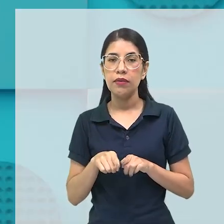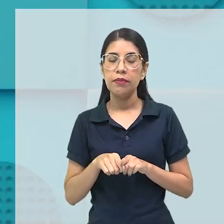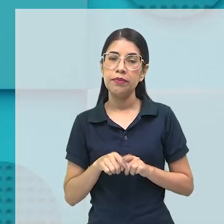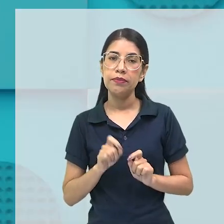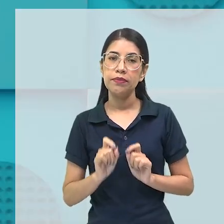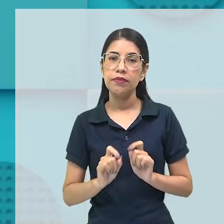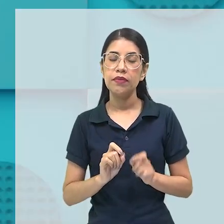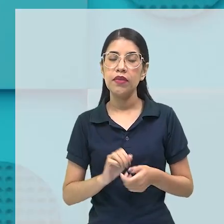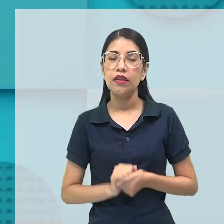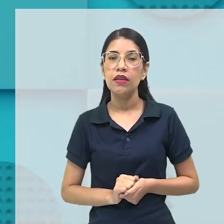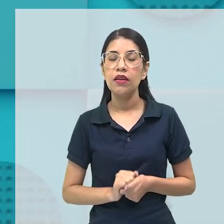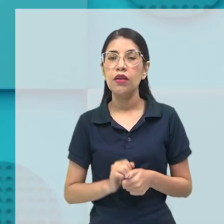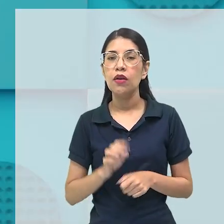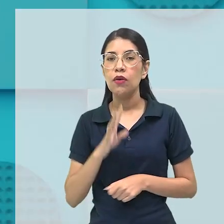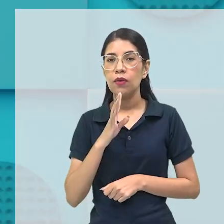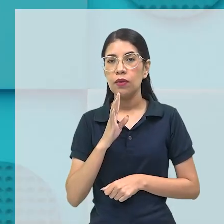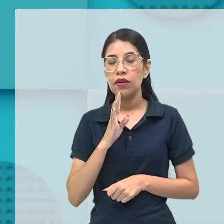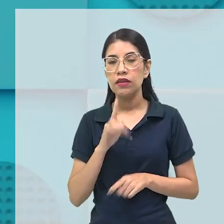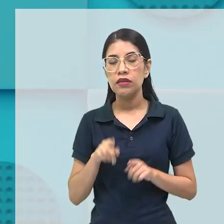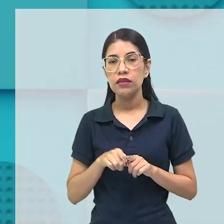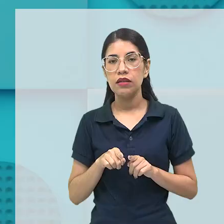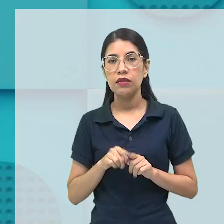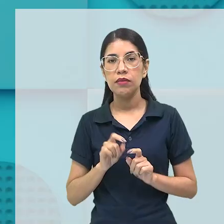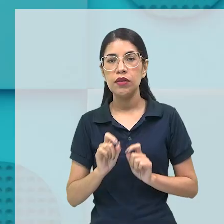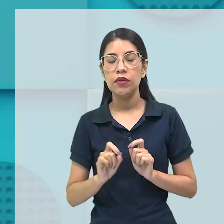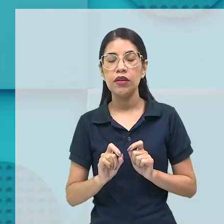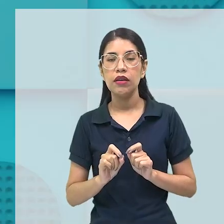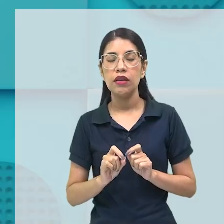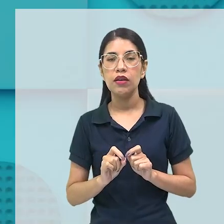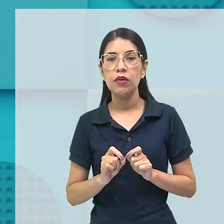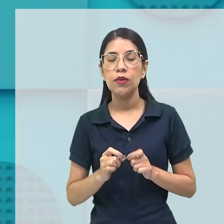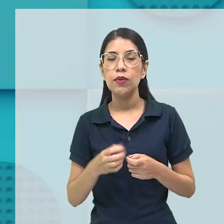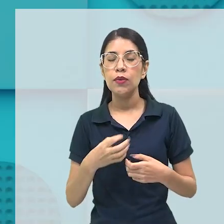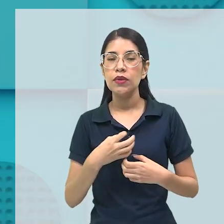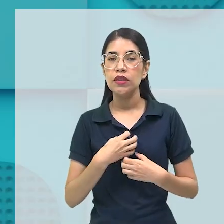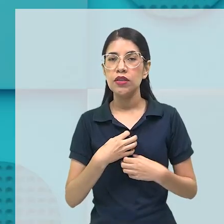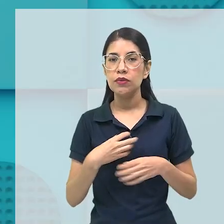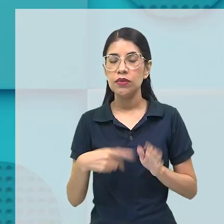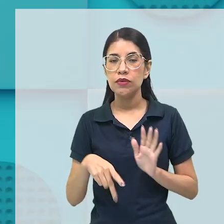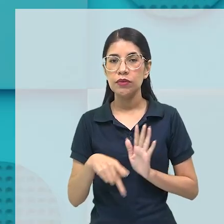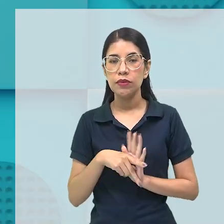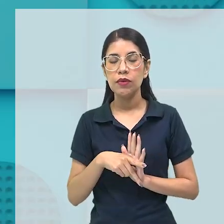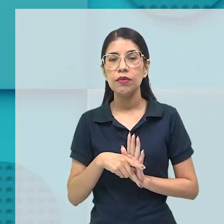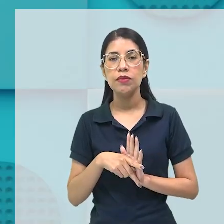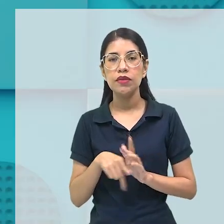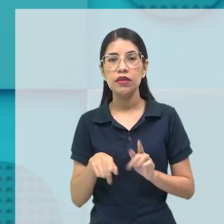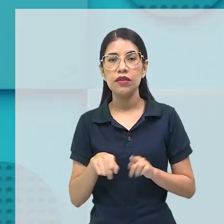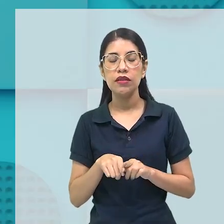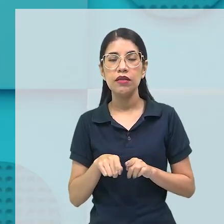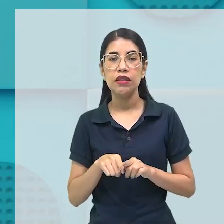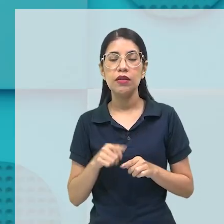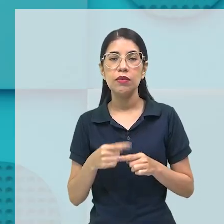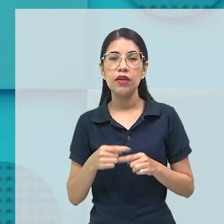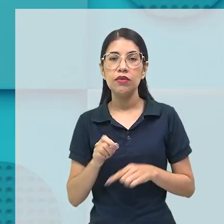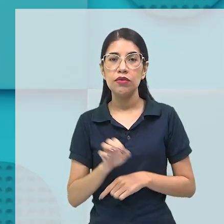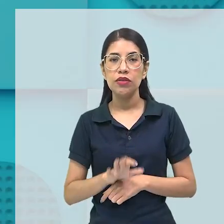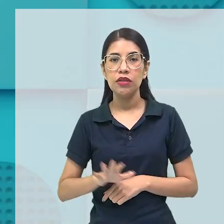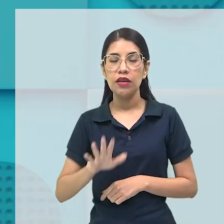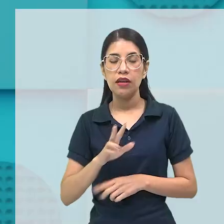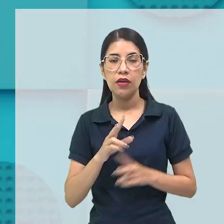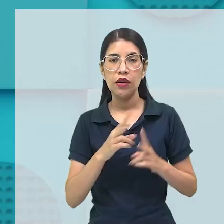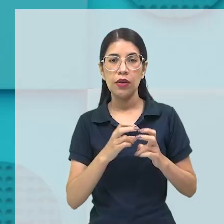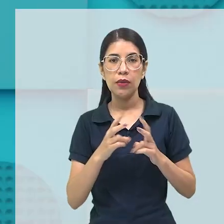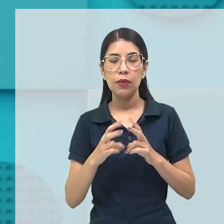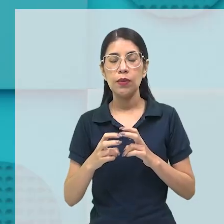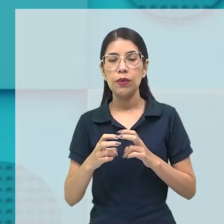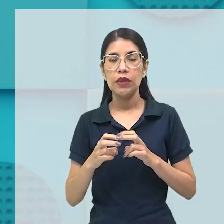coisa, conhecendo também os seus próprios sentimentos, né, porque as lutas em geral, elas trabalham muito essa